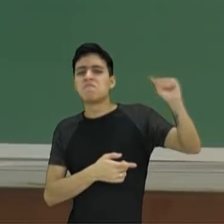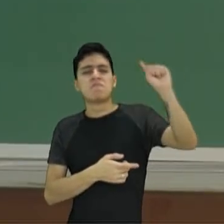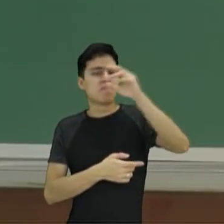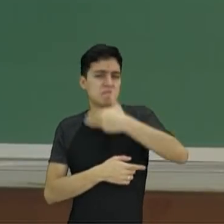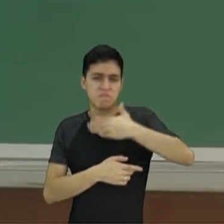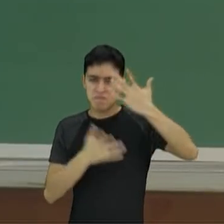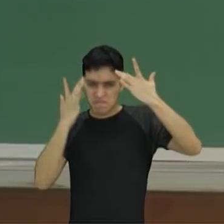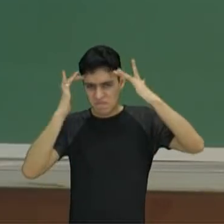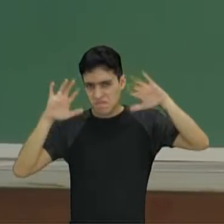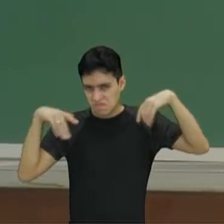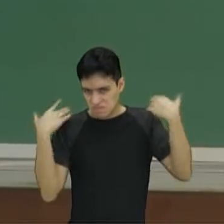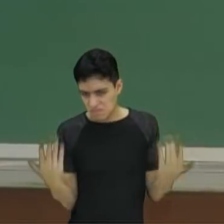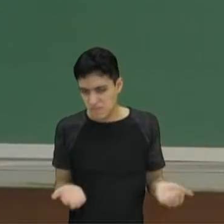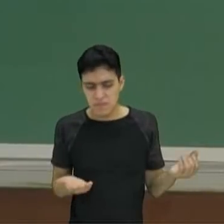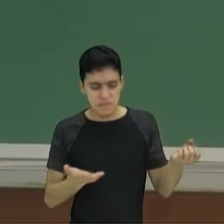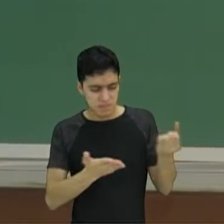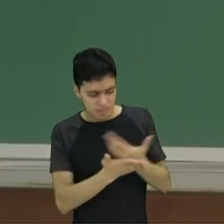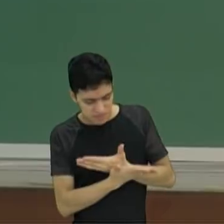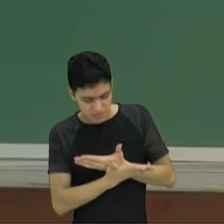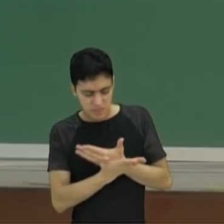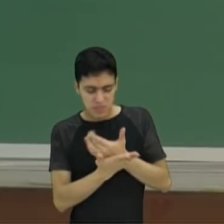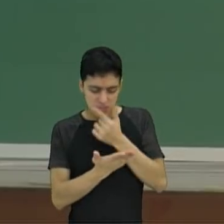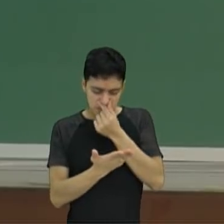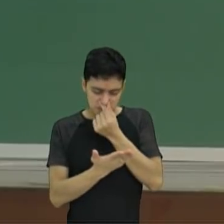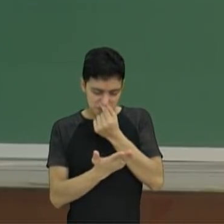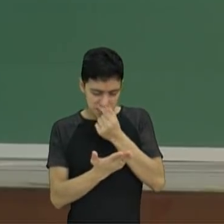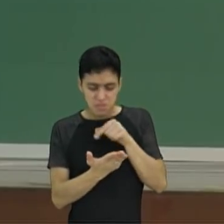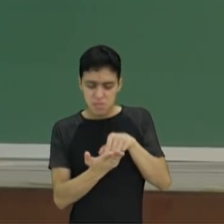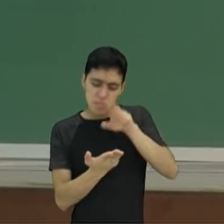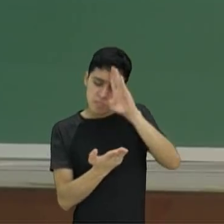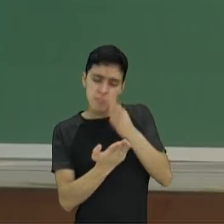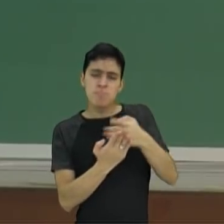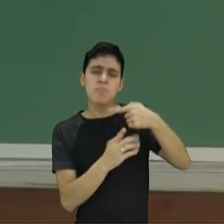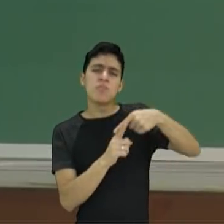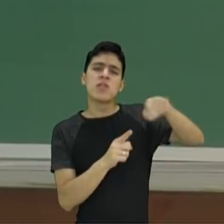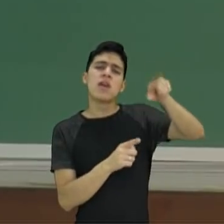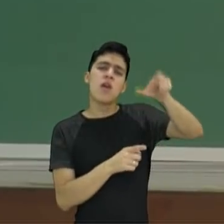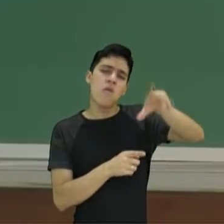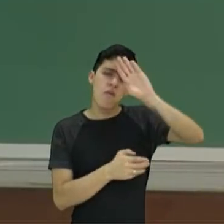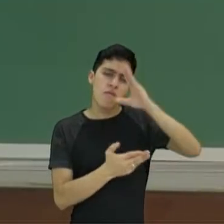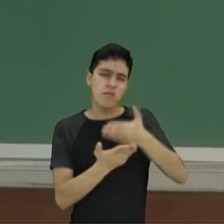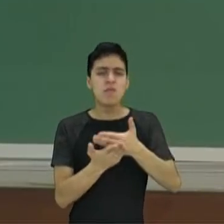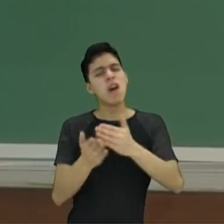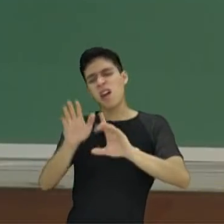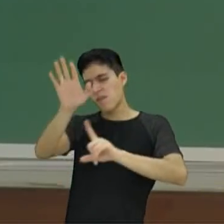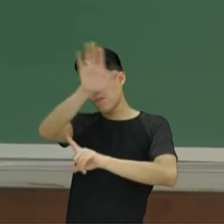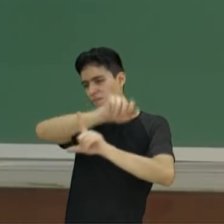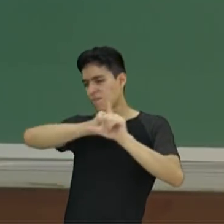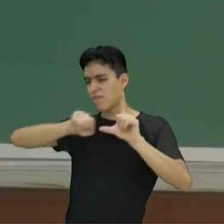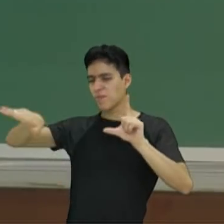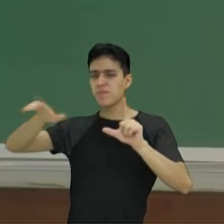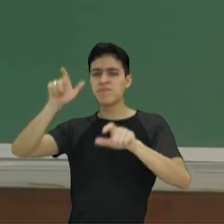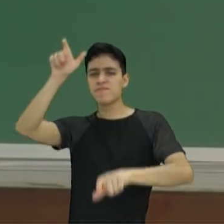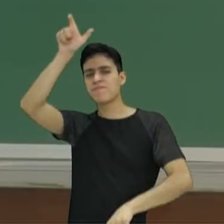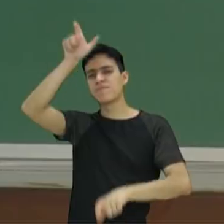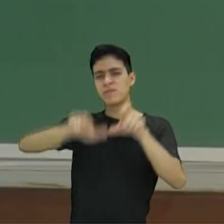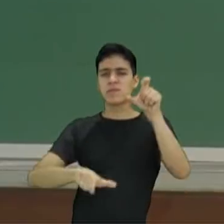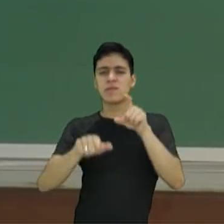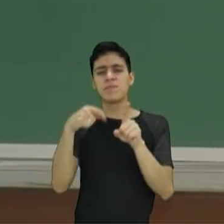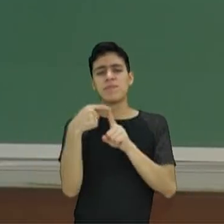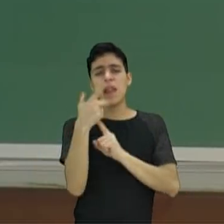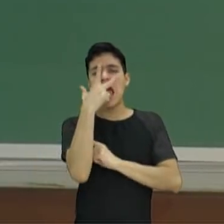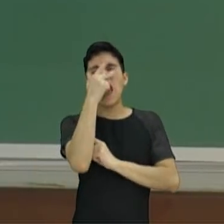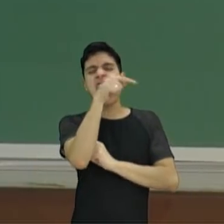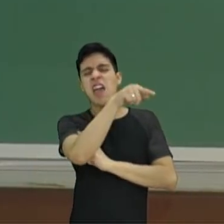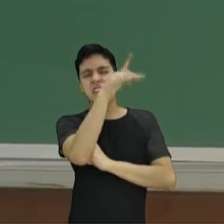do colega, recebeu aquela notícia, ela automaticamente já compartilha para outras pessoas, porque ela acha que aquela